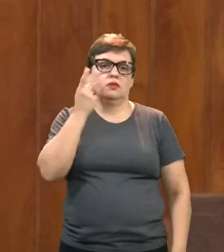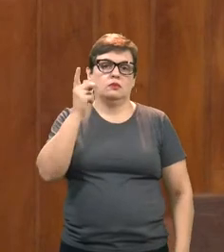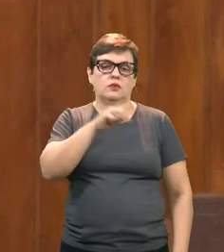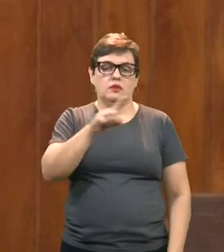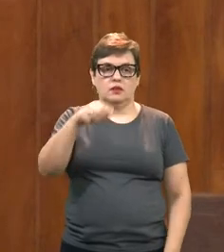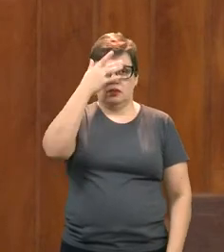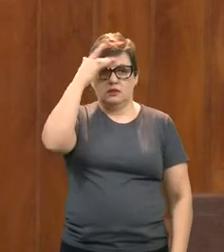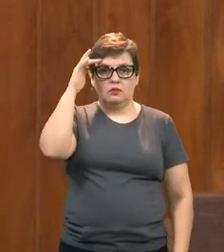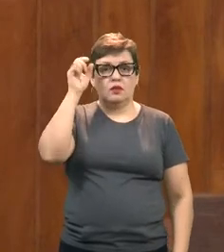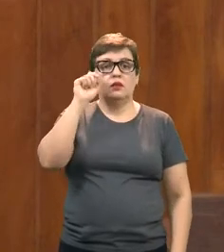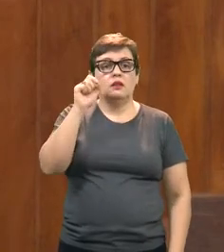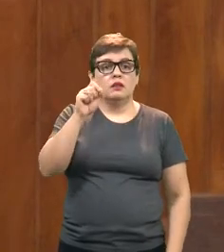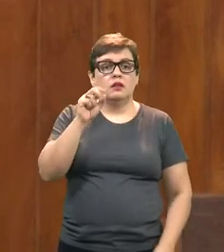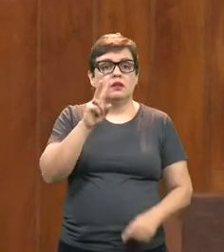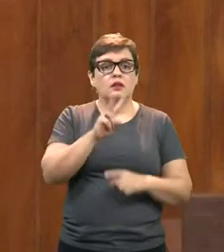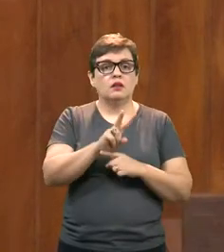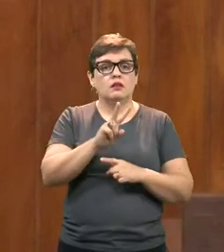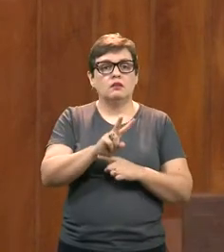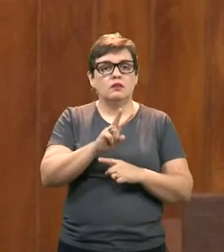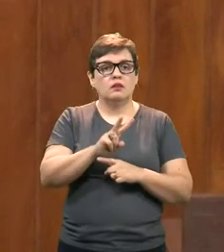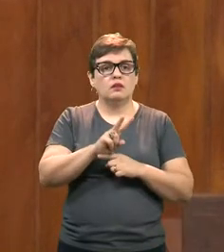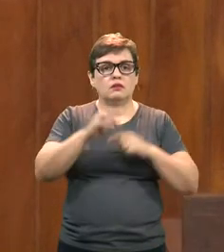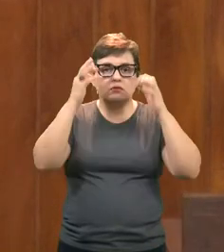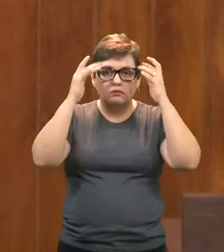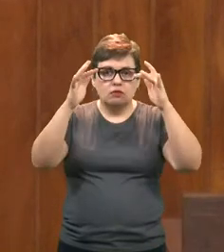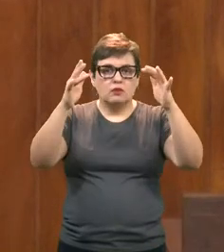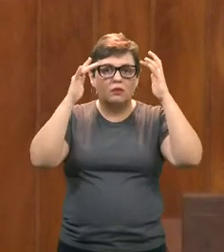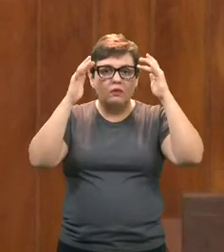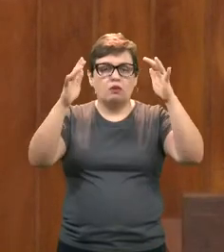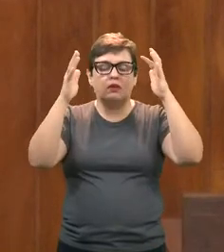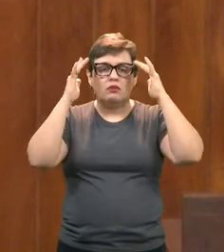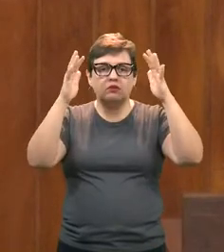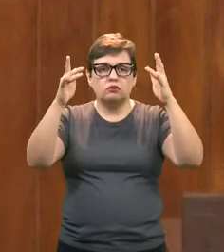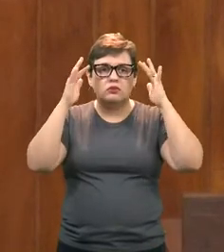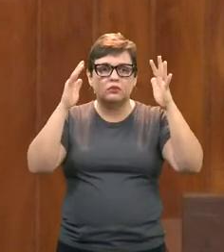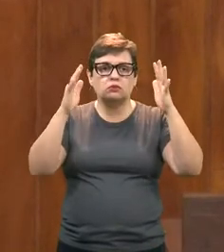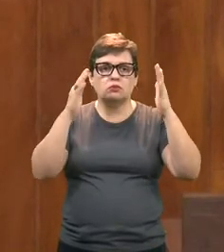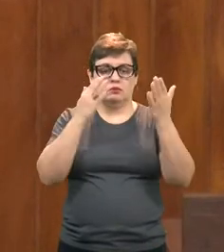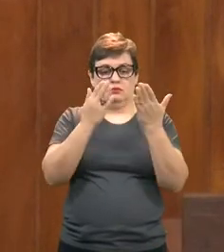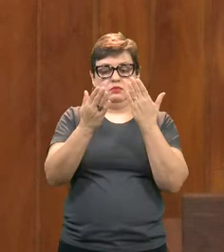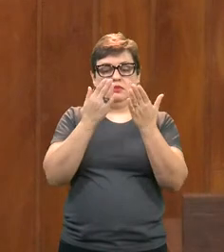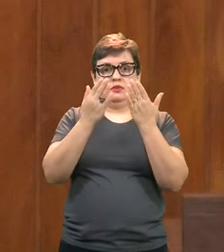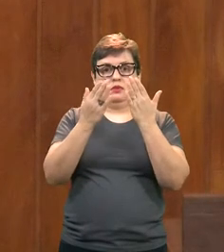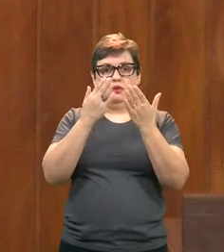vai tratar o autismo? Vai tratar o psicólogo, o fono,